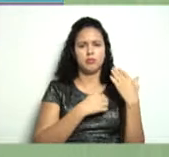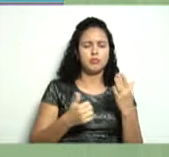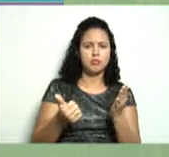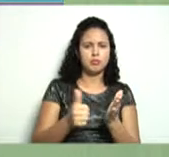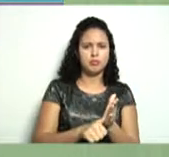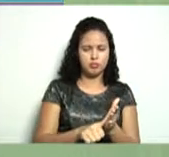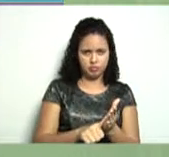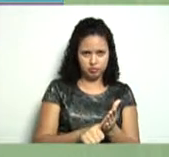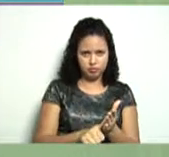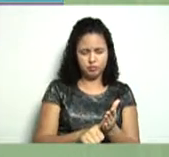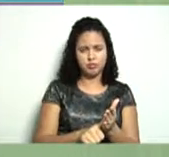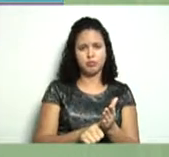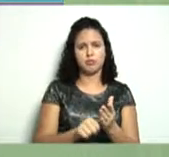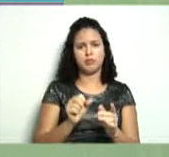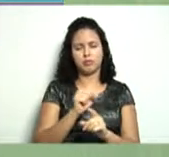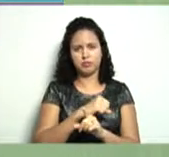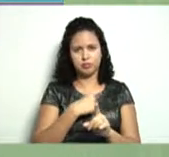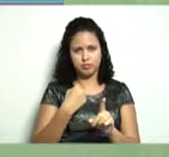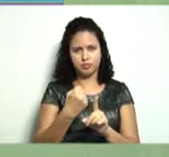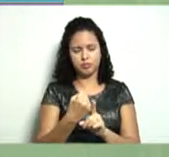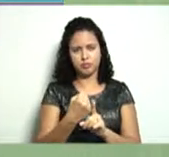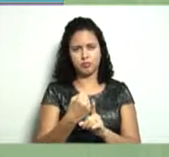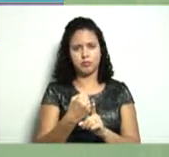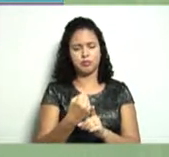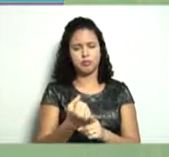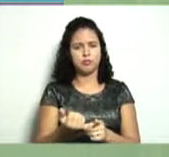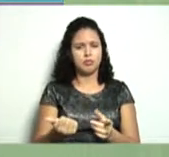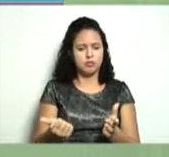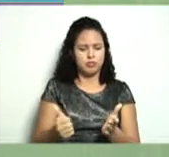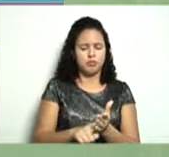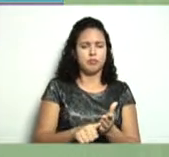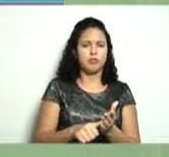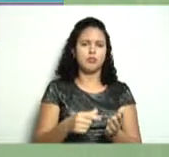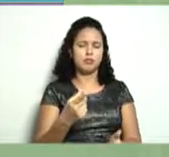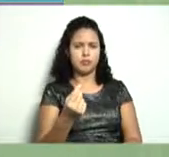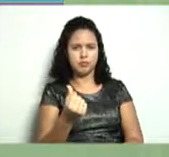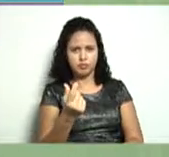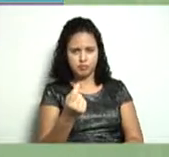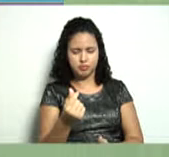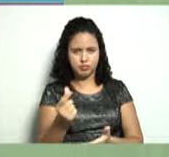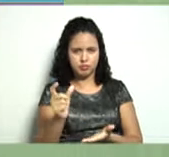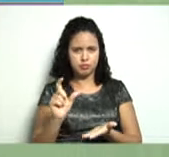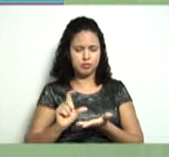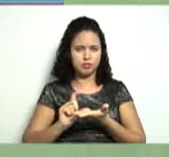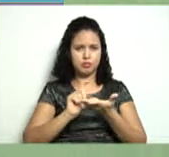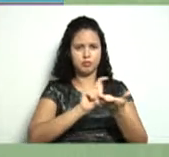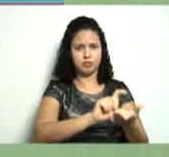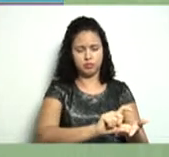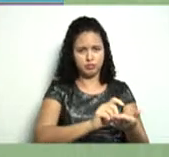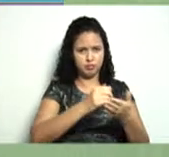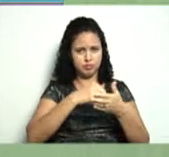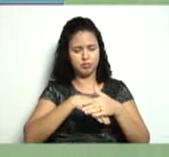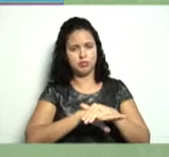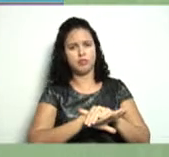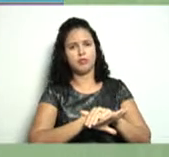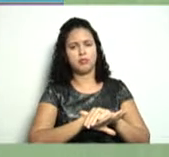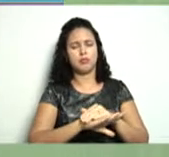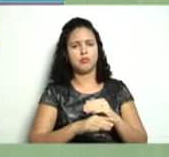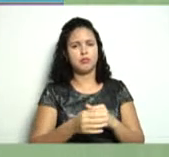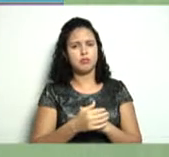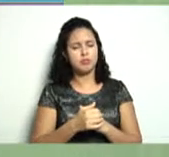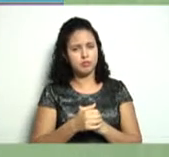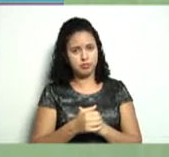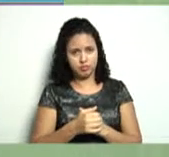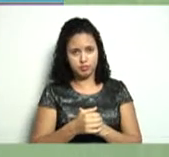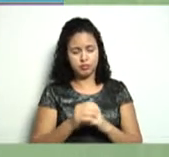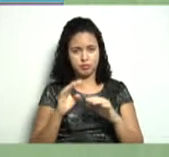pelos compromissos da sociedade, olha, se limitar ao valor do capital por ele subscrito. Olhem